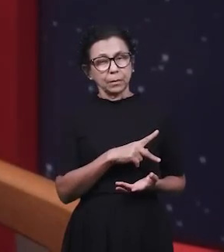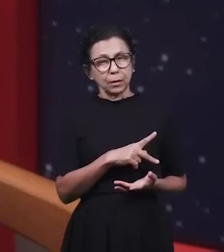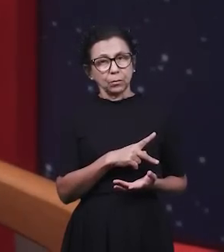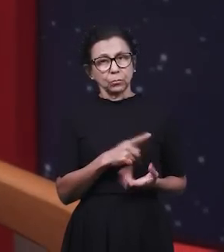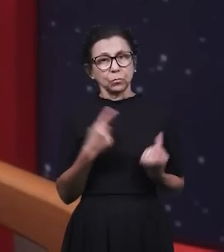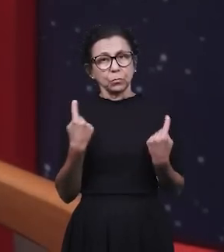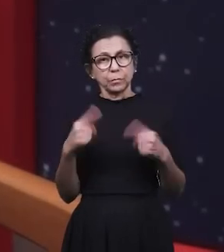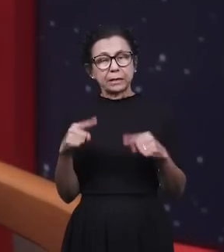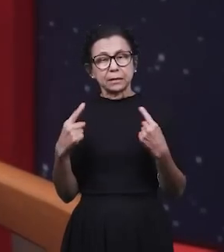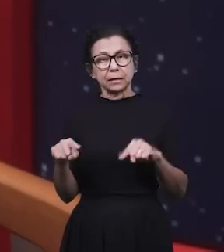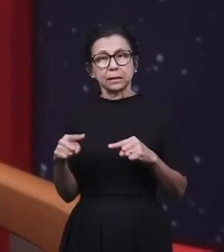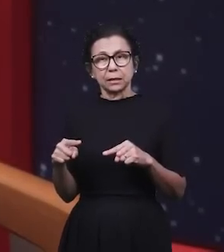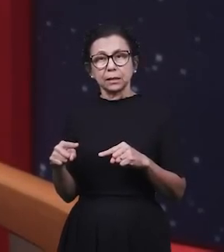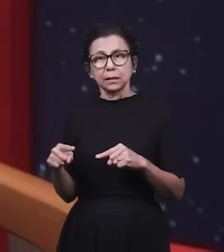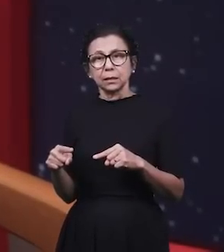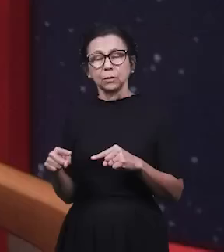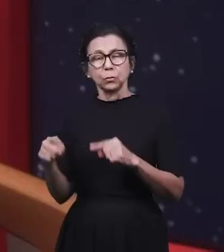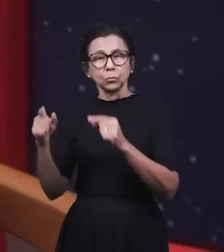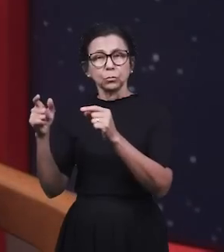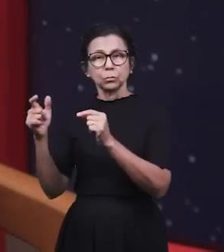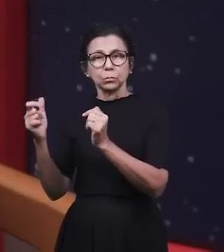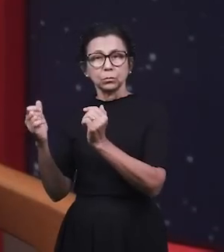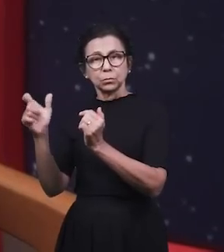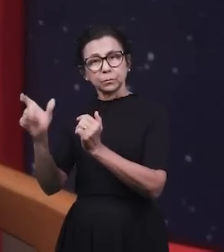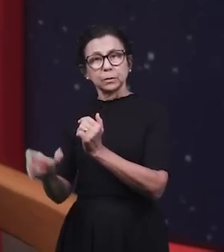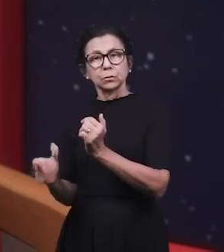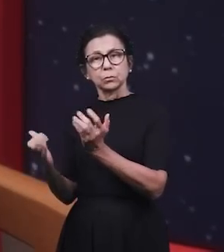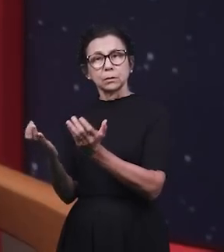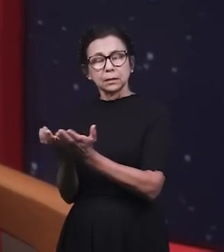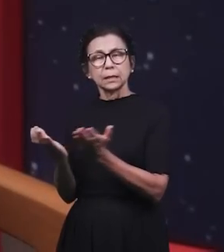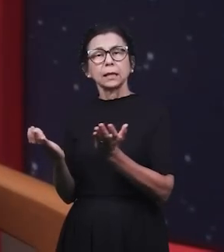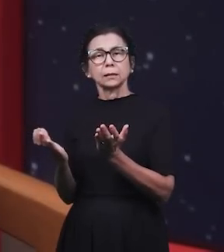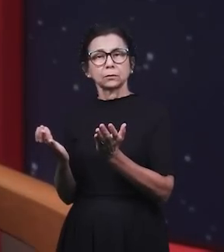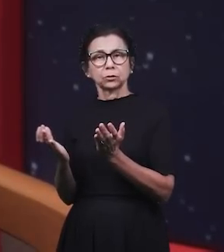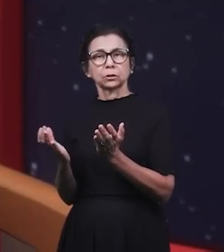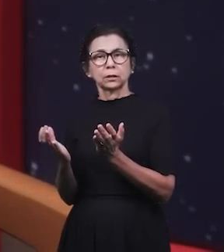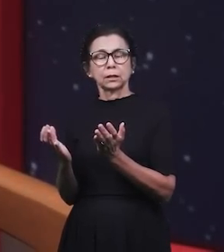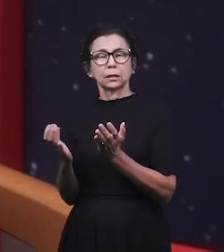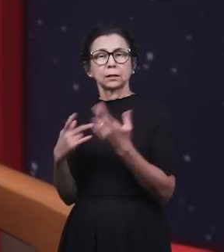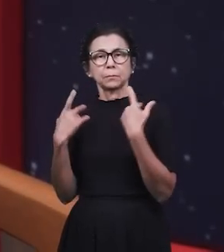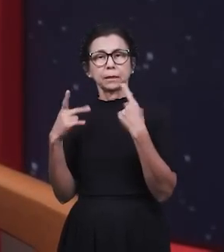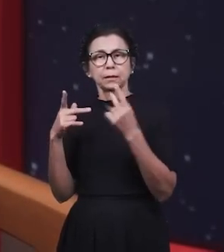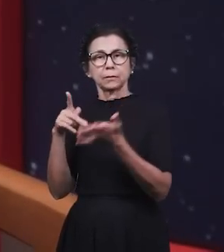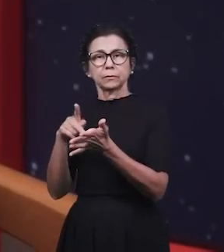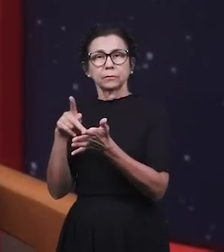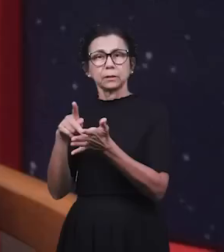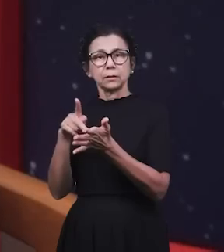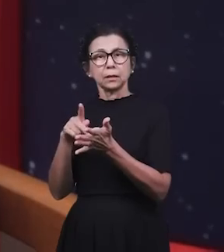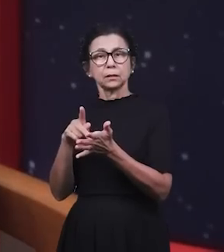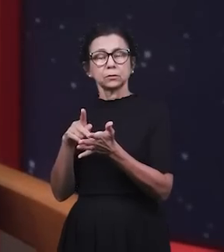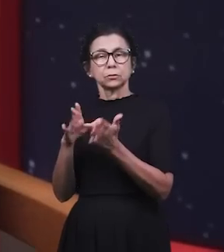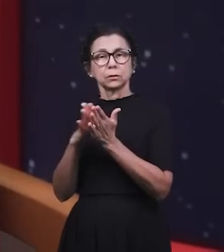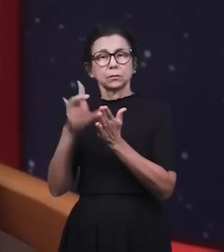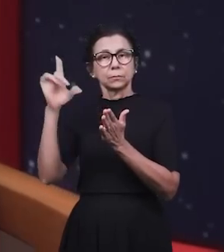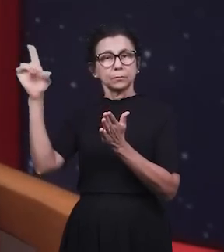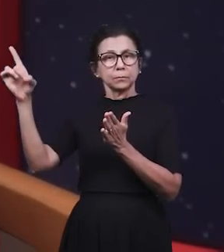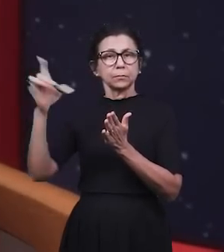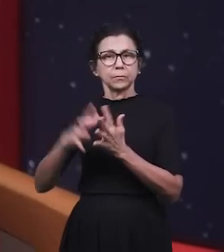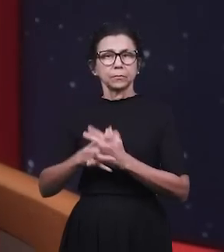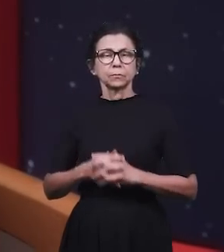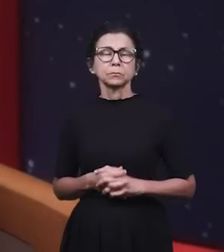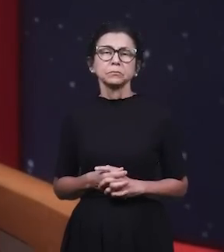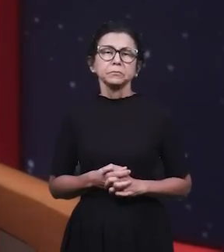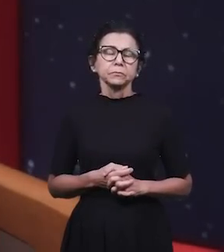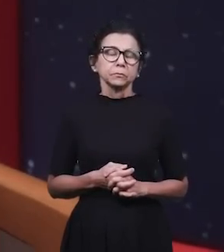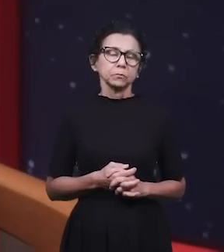o intento do mal é matar a palavra. Por quê? Pode ser que